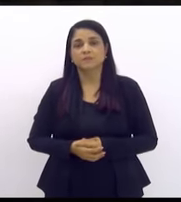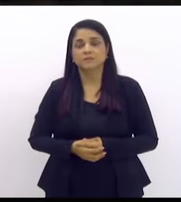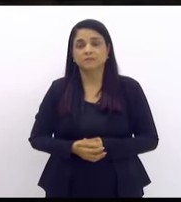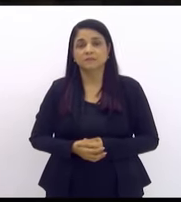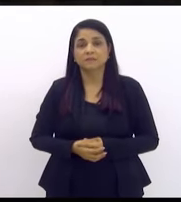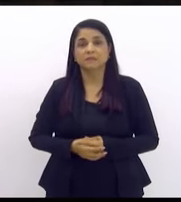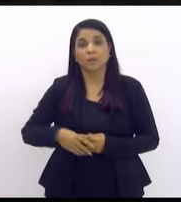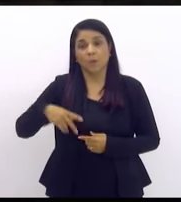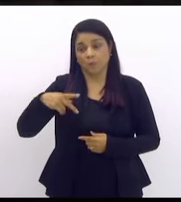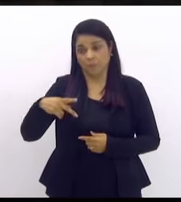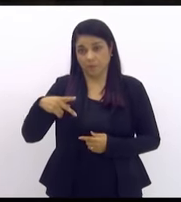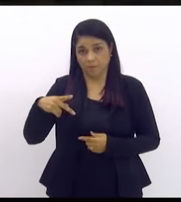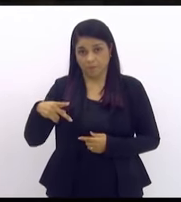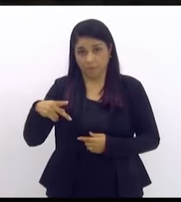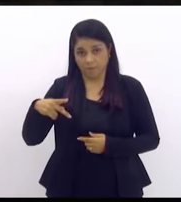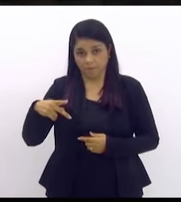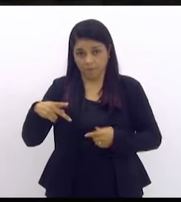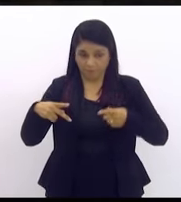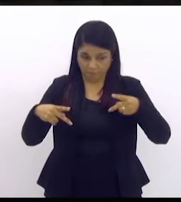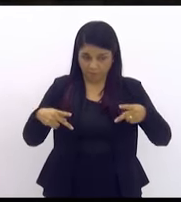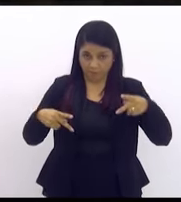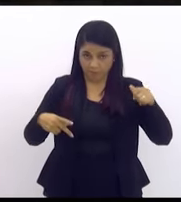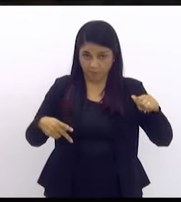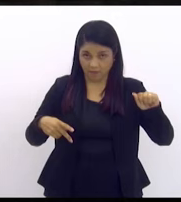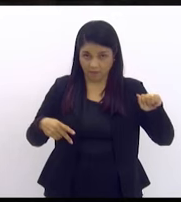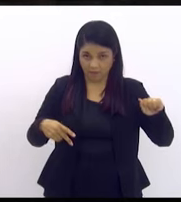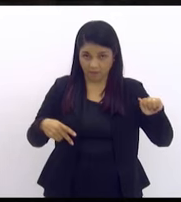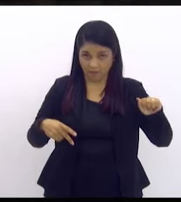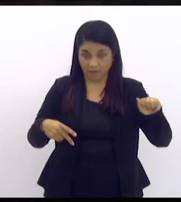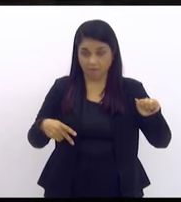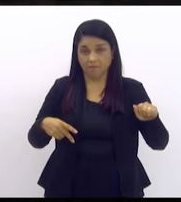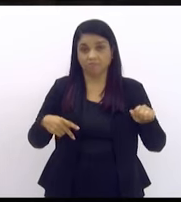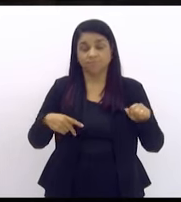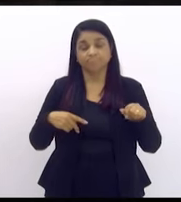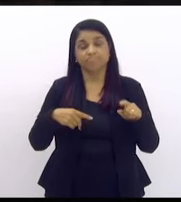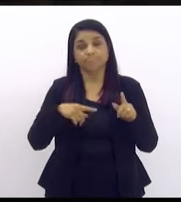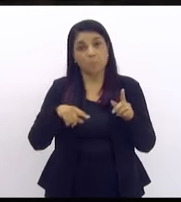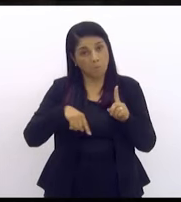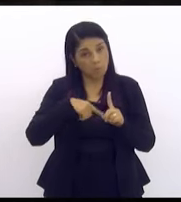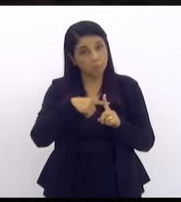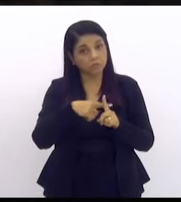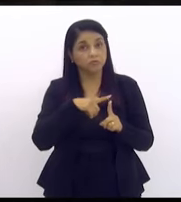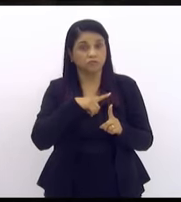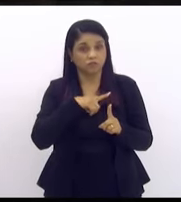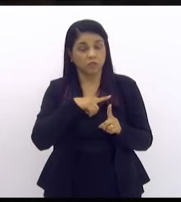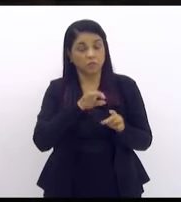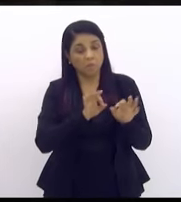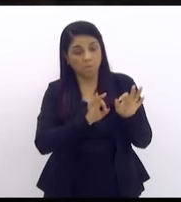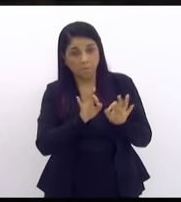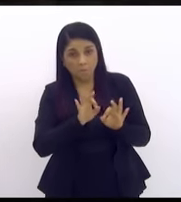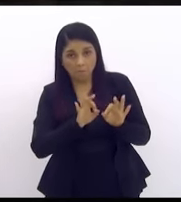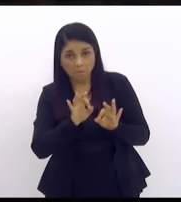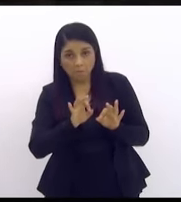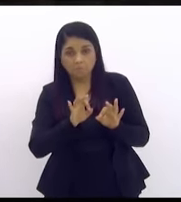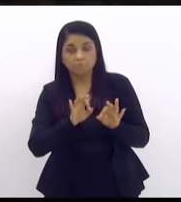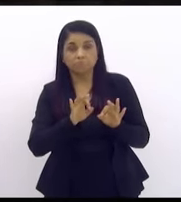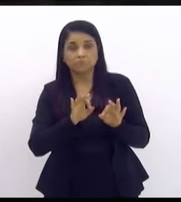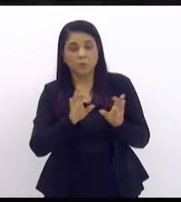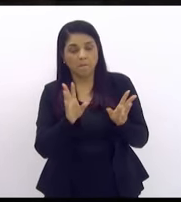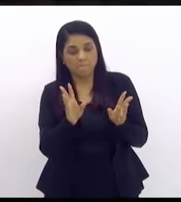o PPA tem pontos positivos. O primeiro deles é que a programação está mais